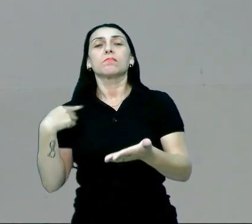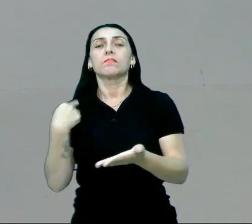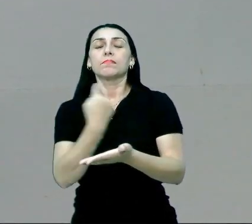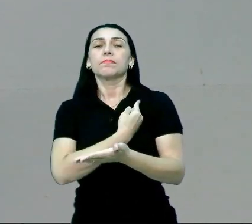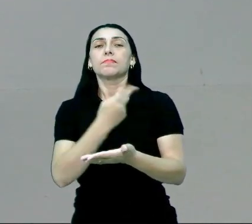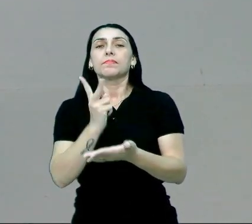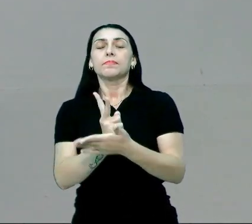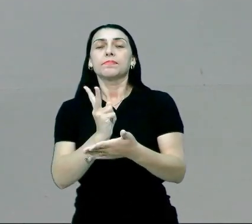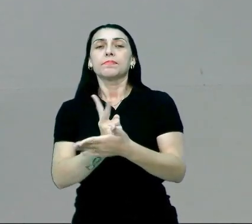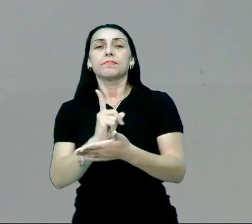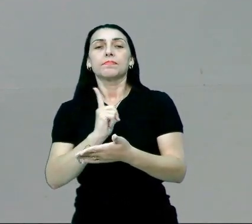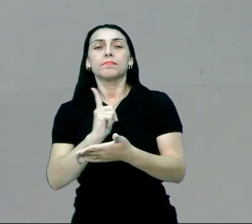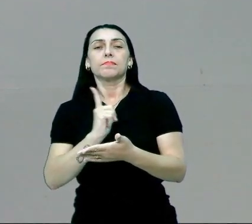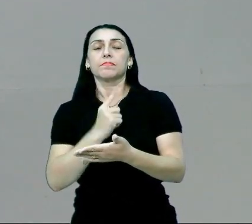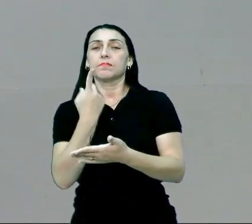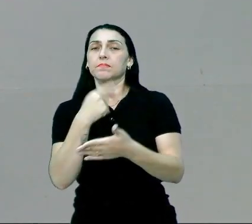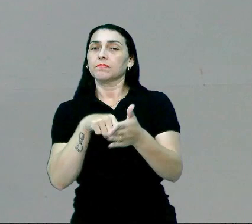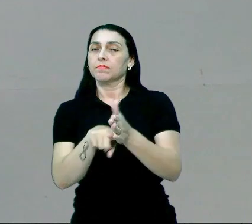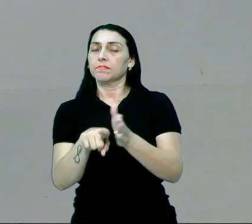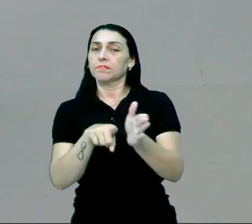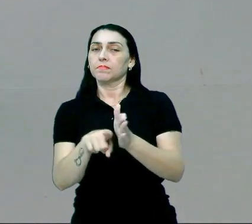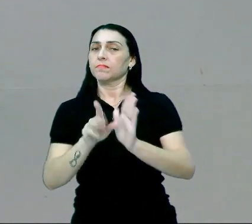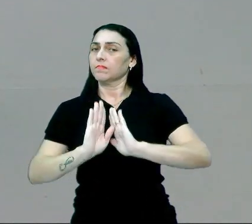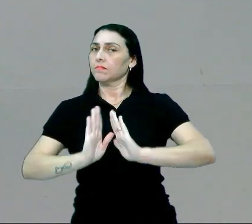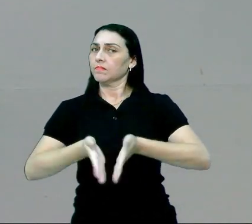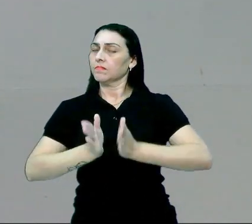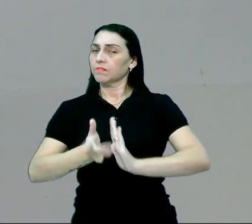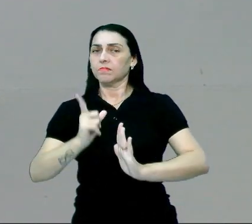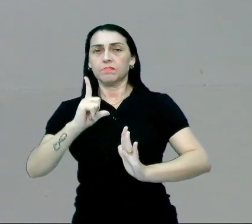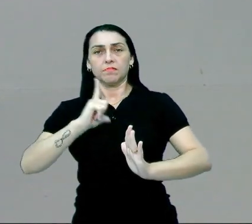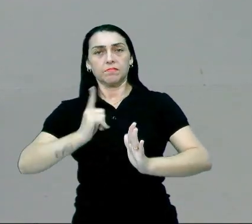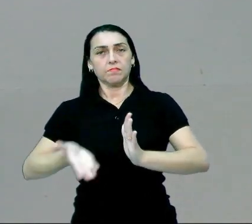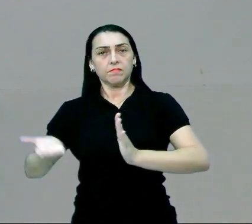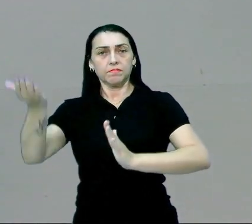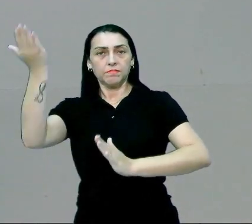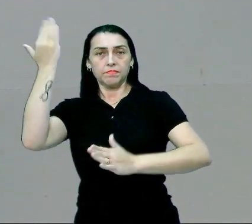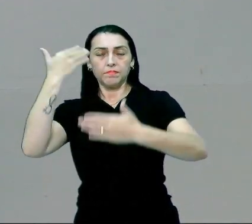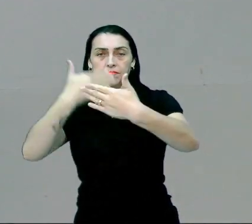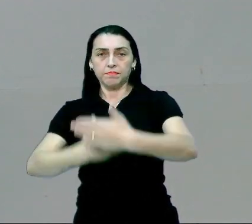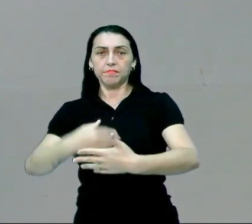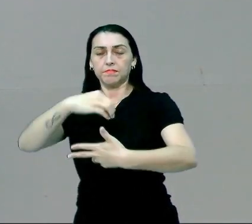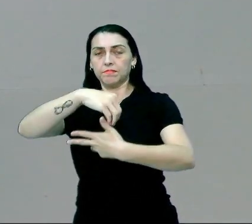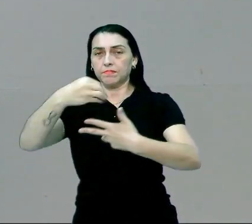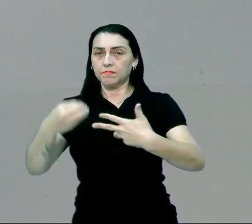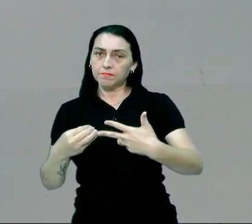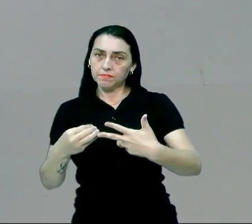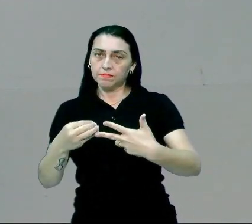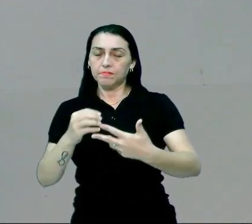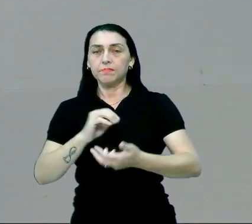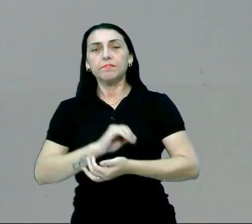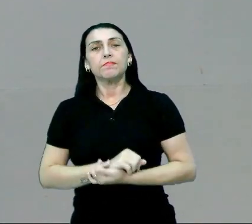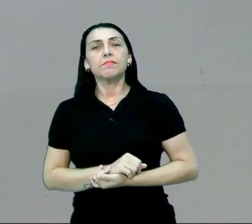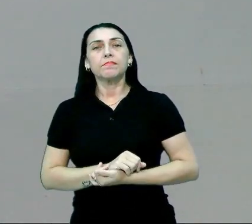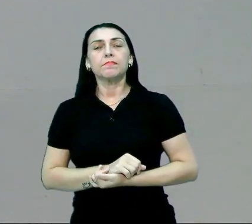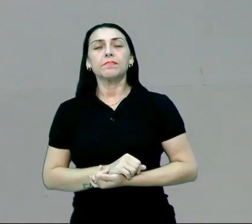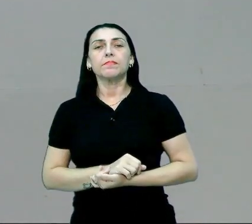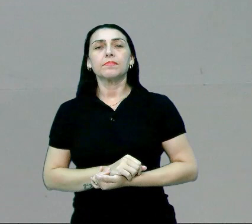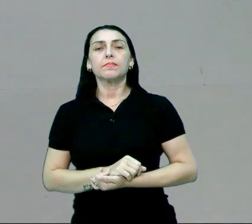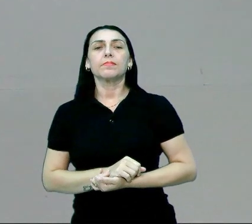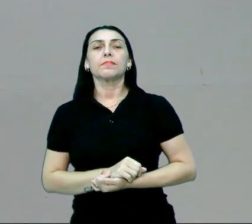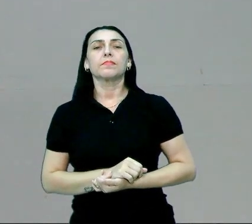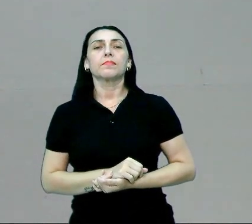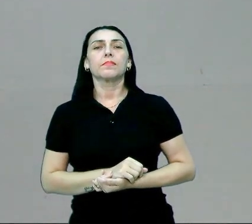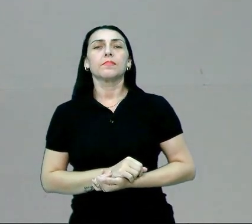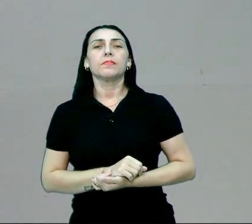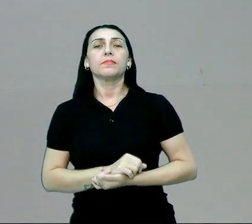exercitando, sempre há uma questão que já caiu em prova do Enem de anos